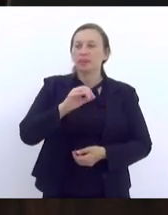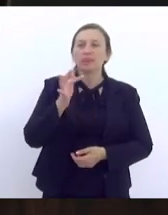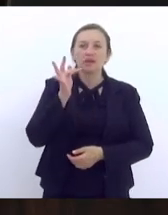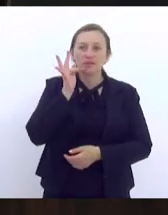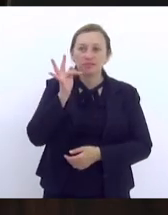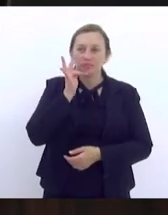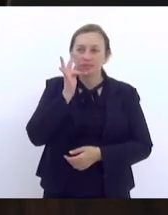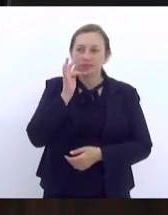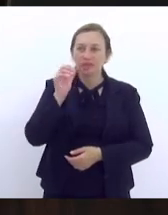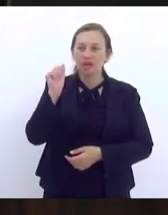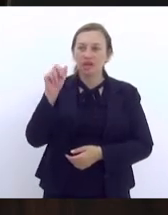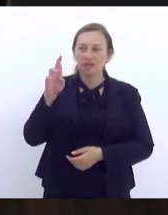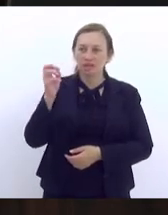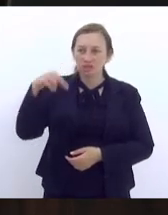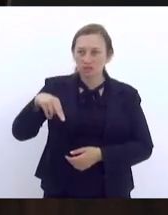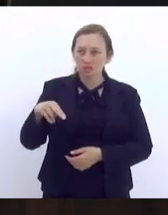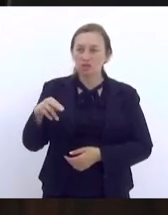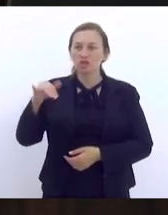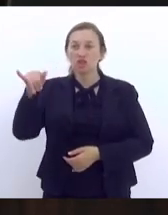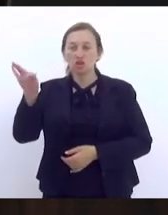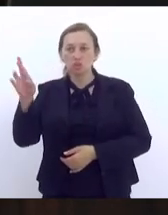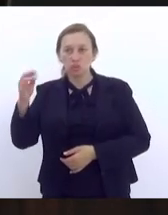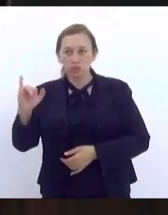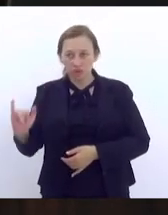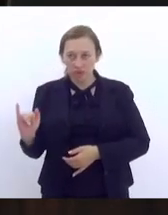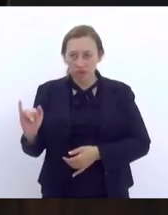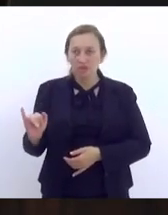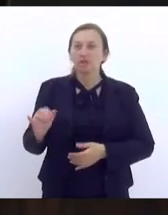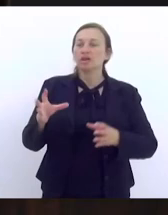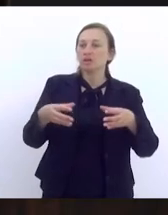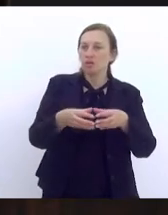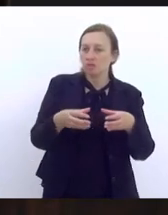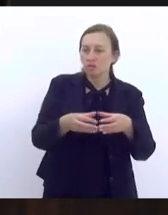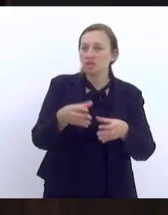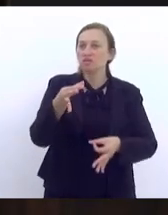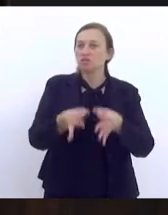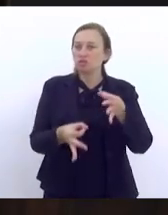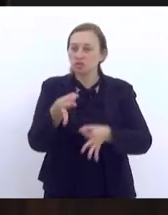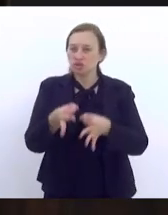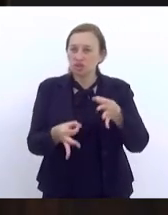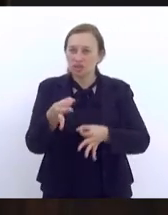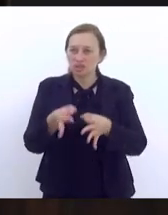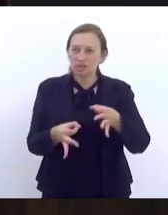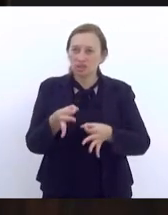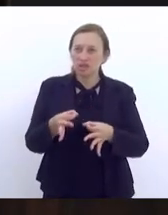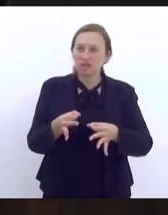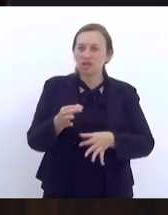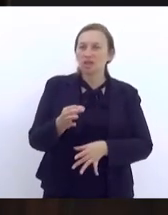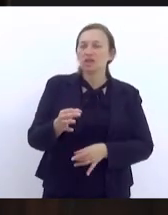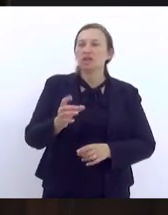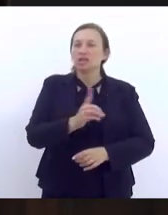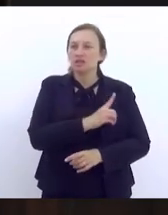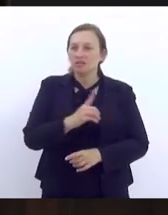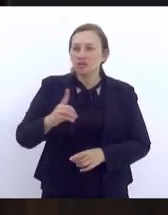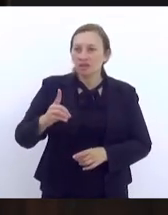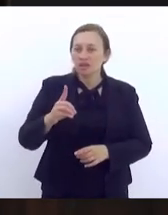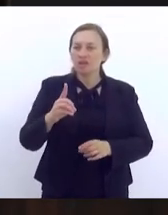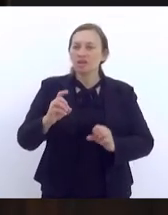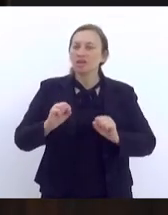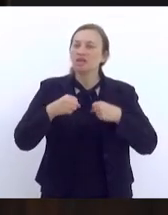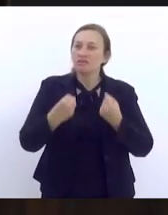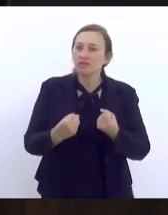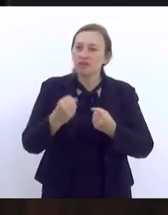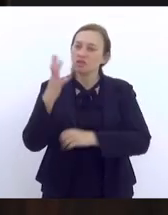Felipe Neto tem Anderson Moraes Yuri pendentes as comissão de condições de Justiça defesa do meio ambiente saneamento e